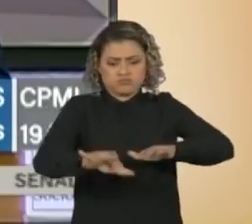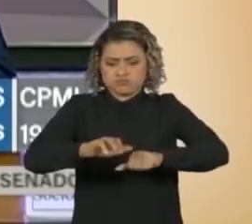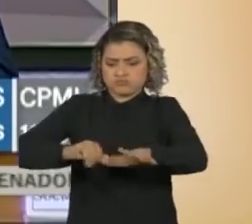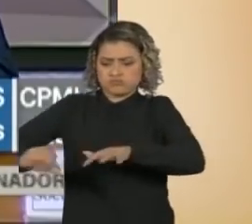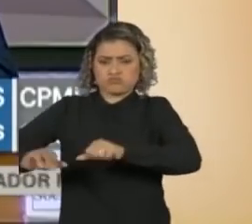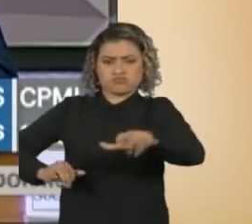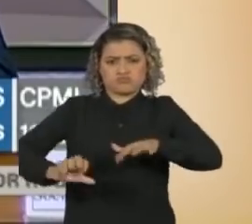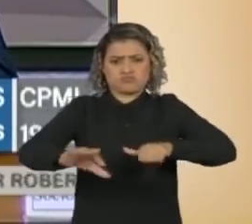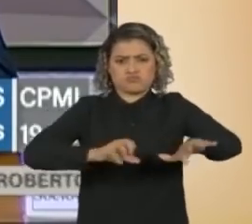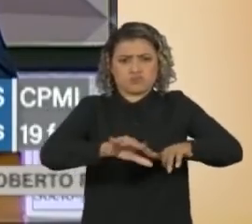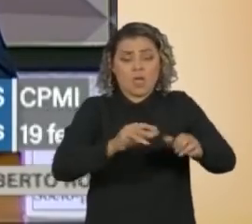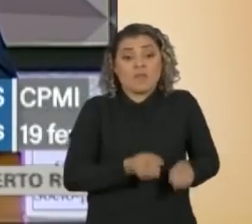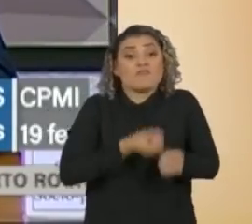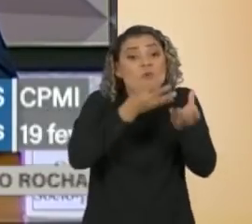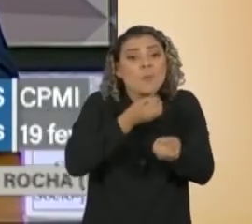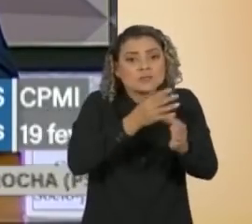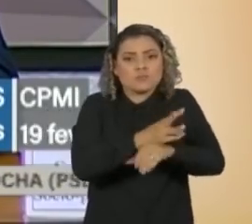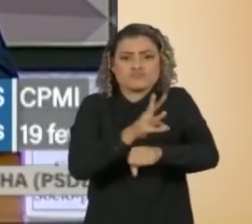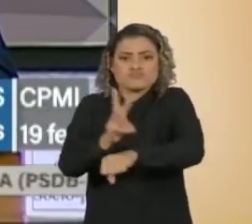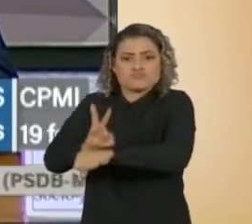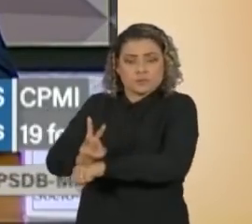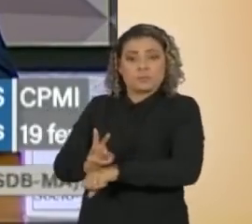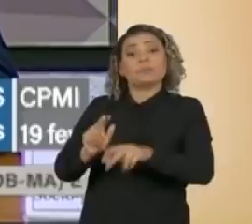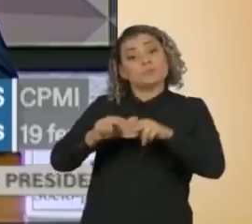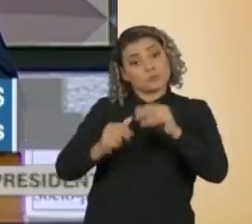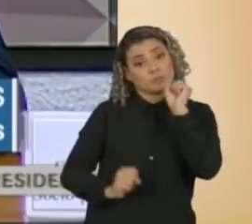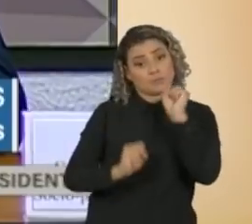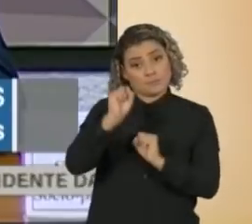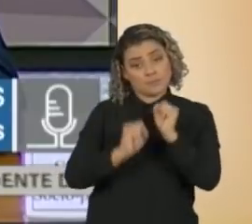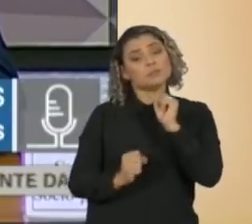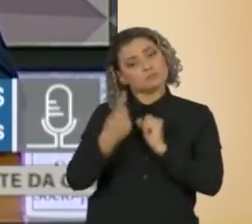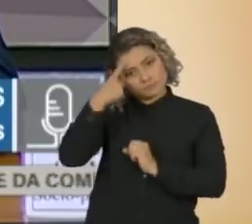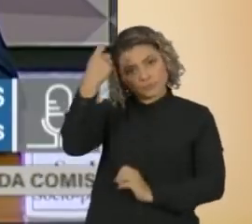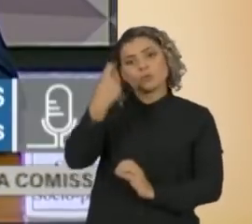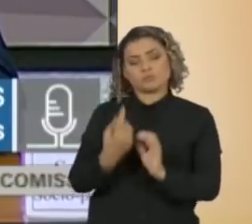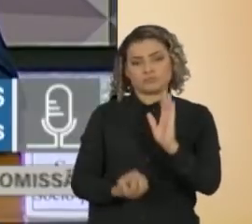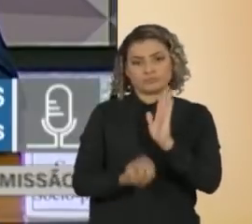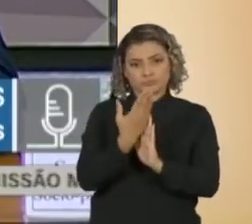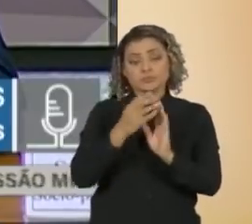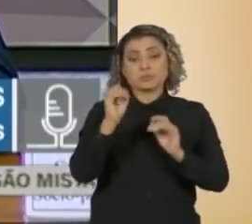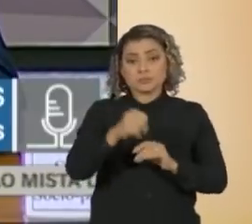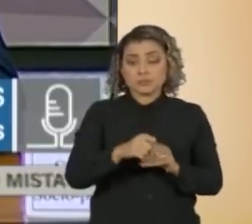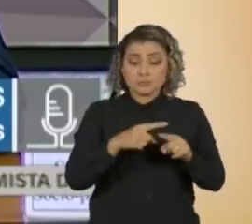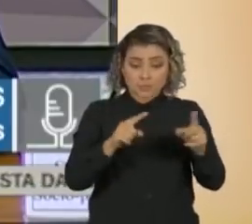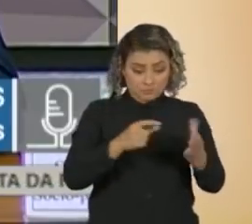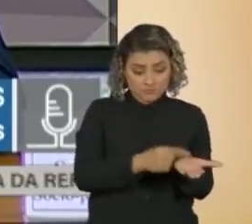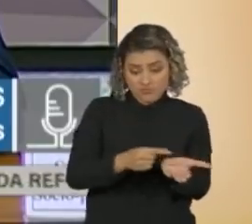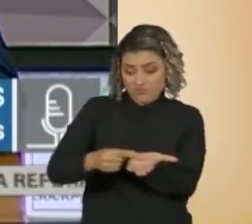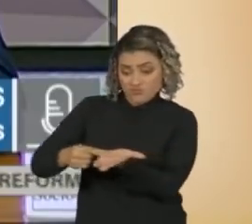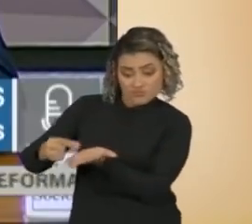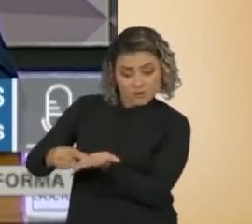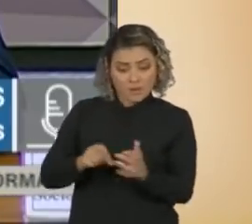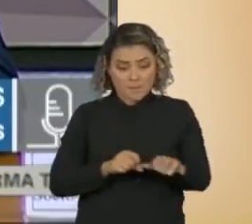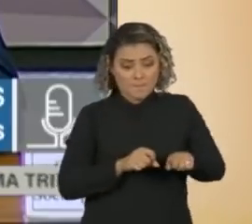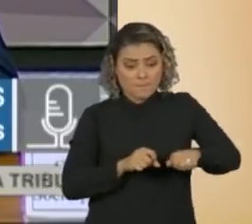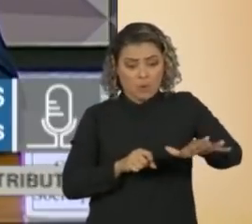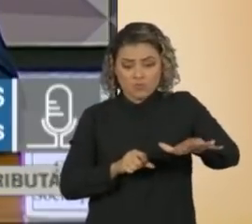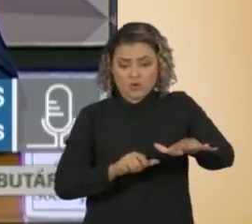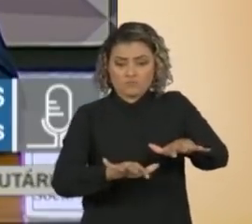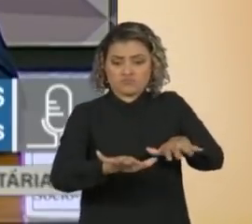A Iacos foi a criadora dessa plataforma. As chipeiras nada mais são do que formas